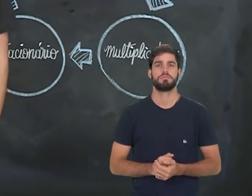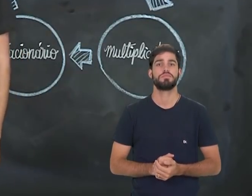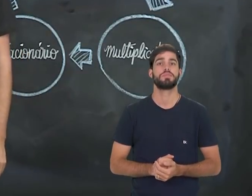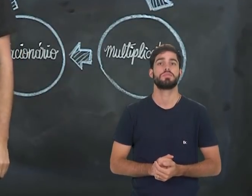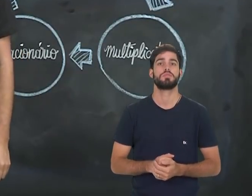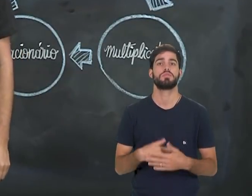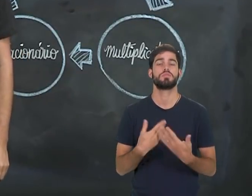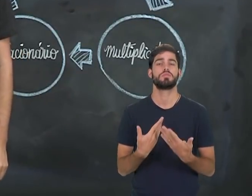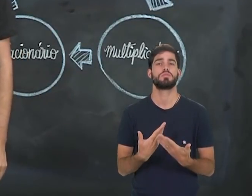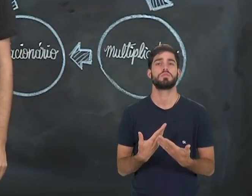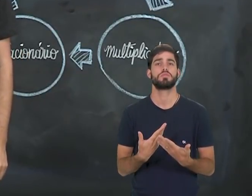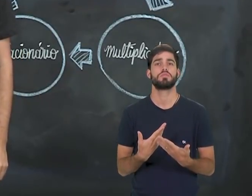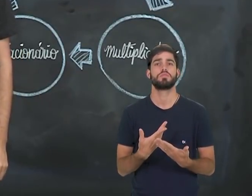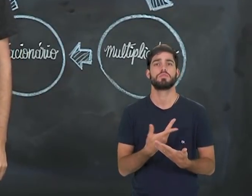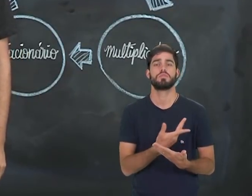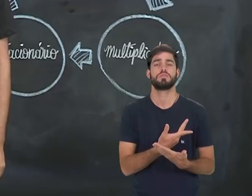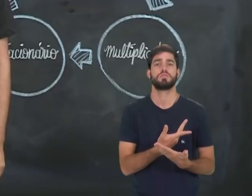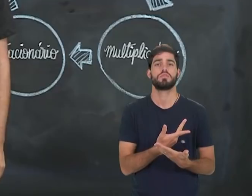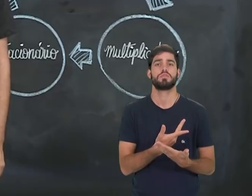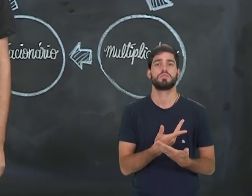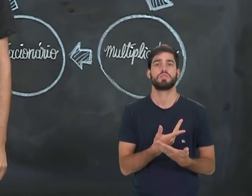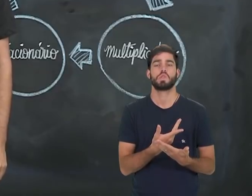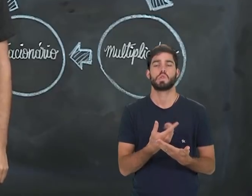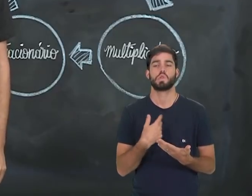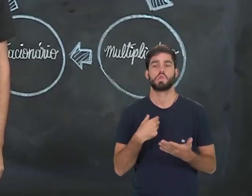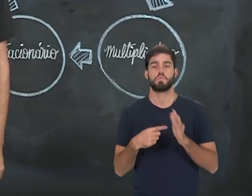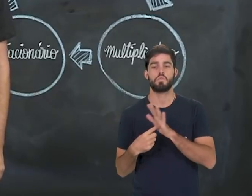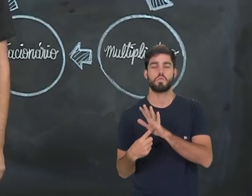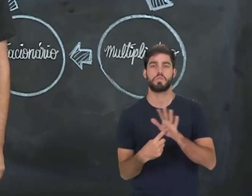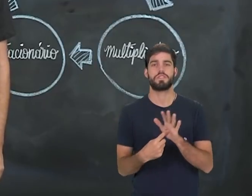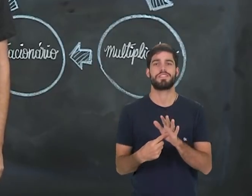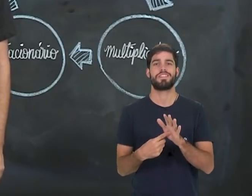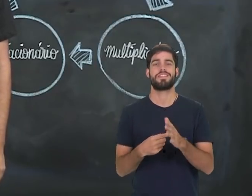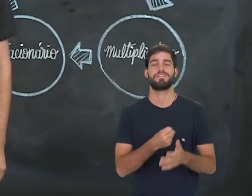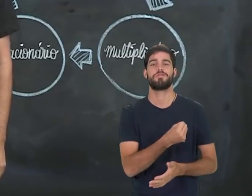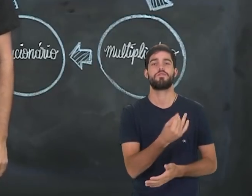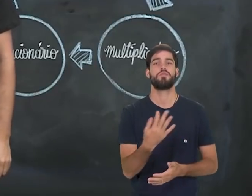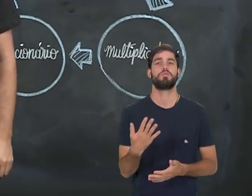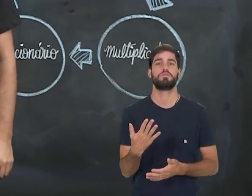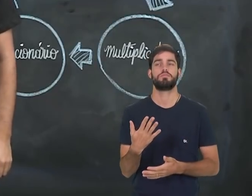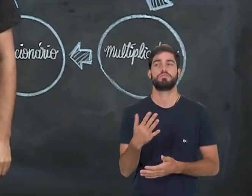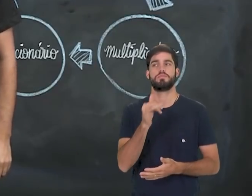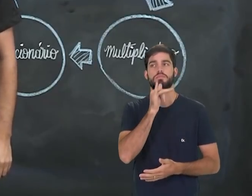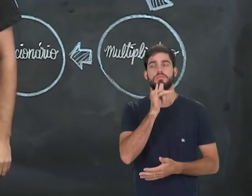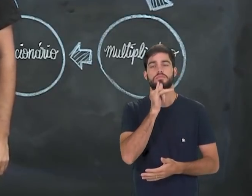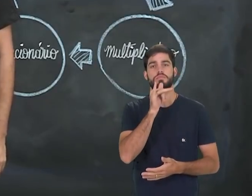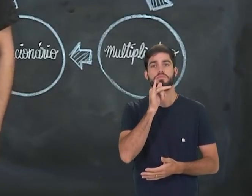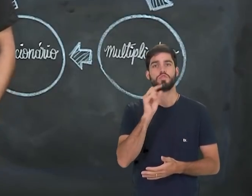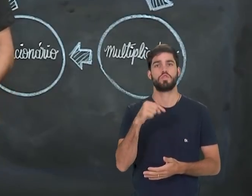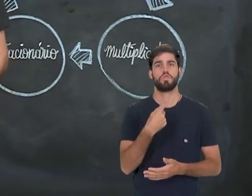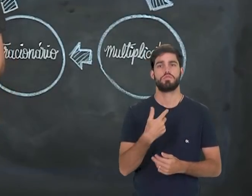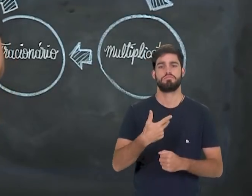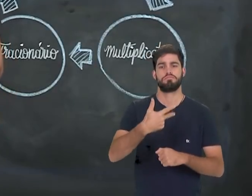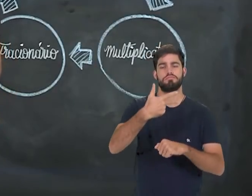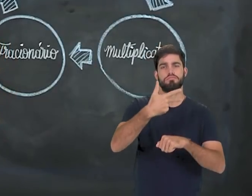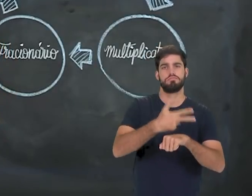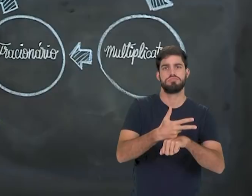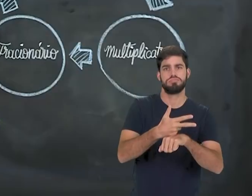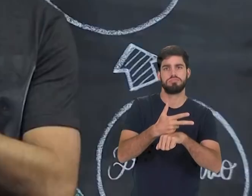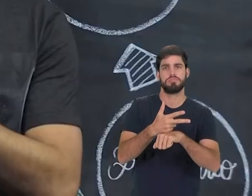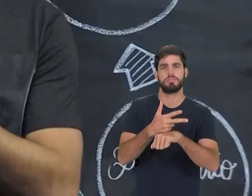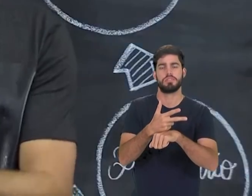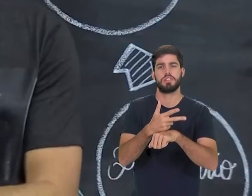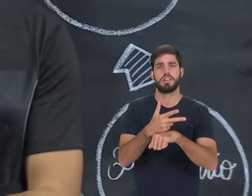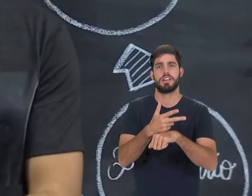numerais, nós temos a função de expressar quantidade. Então, se eu digo, estamos gravando uma série